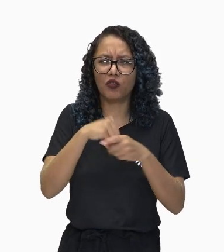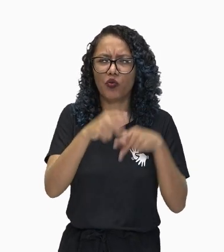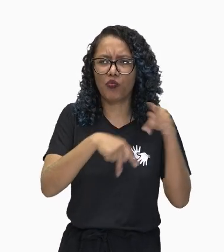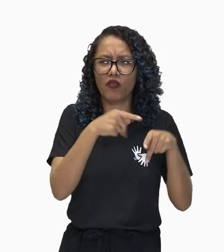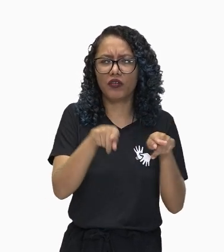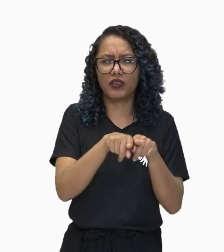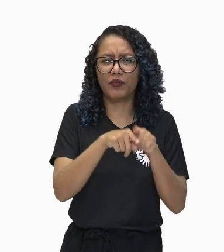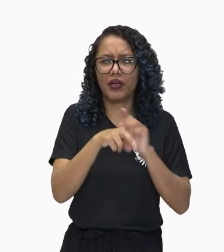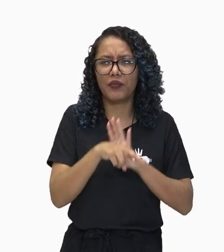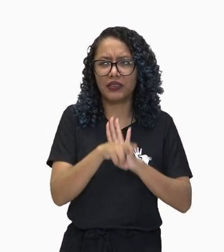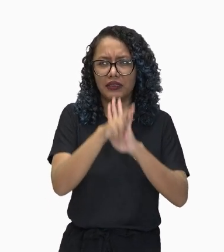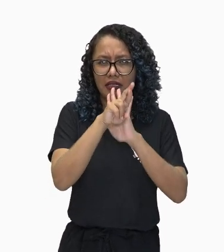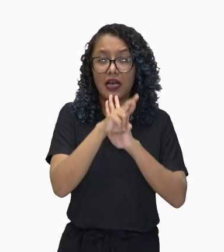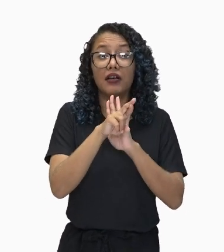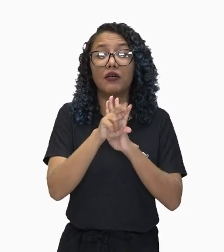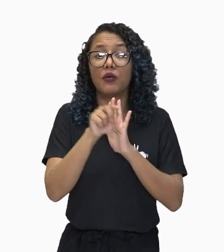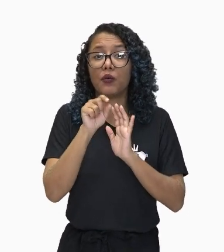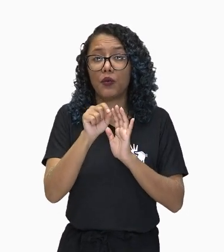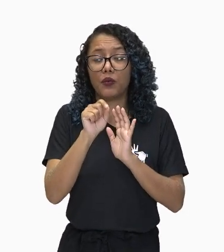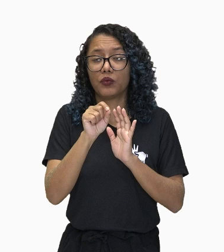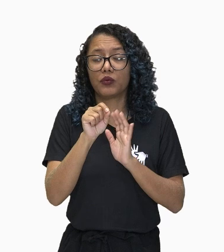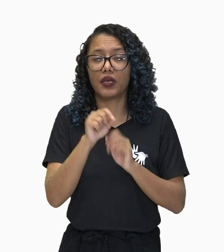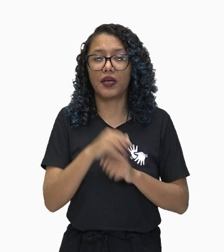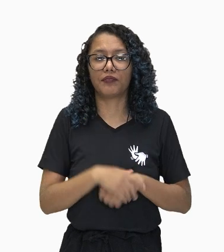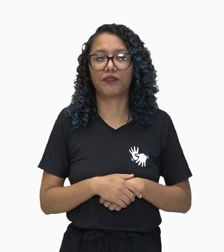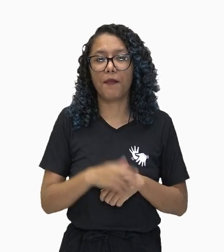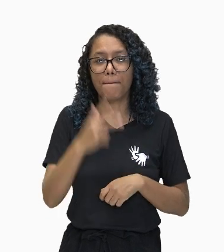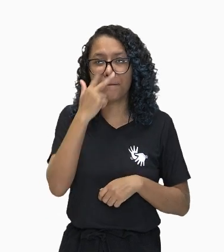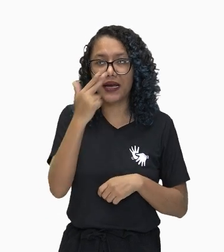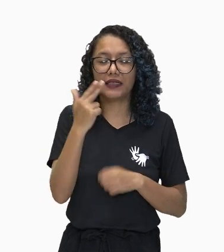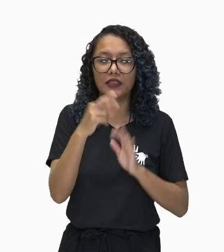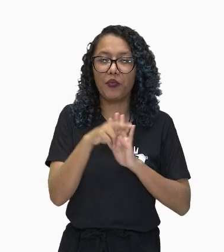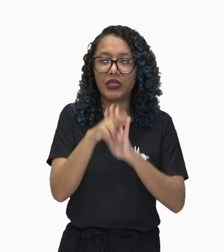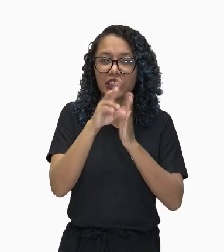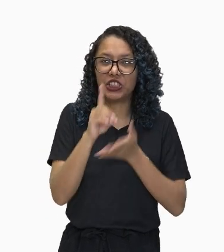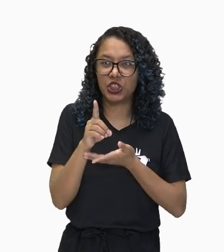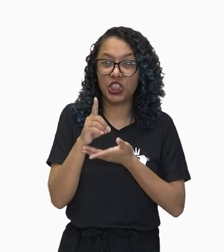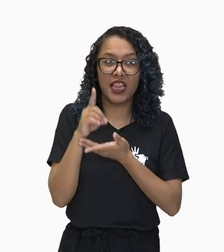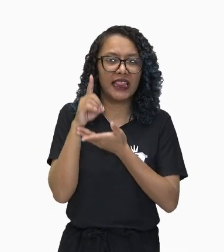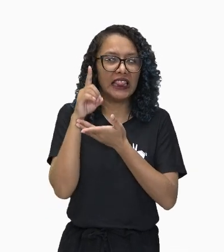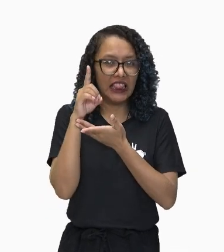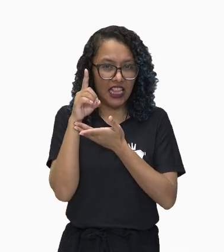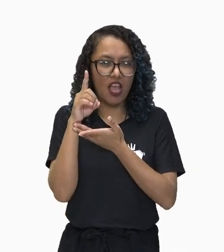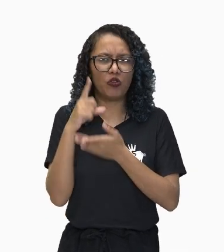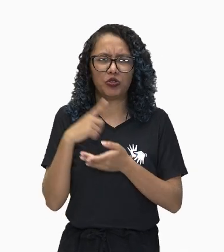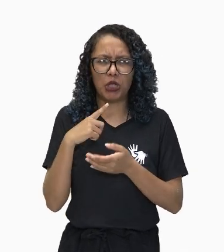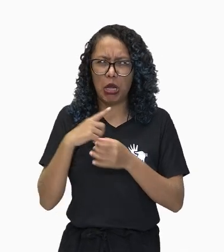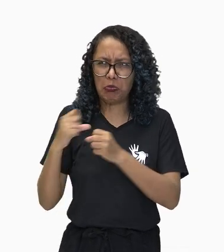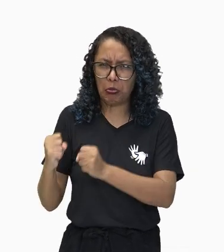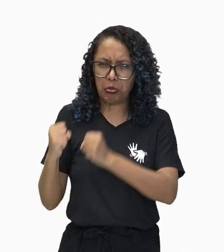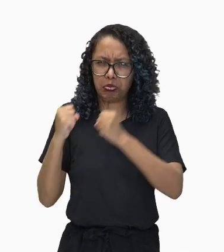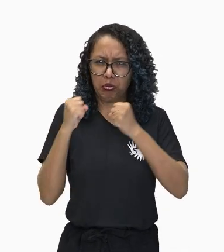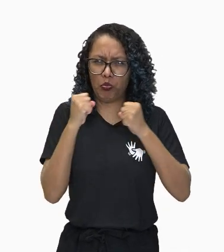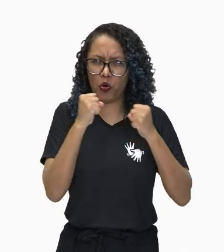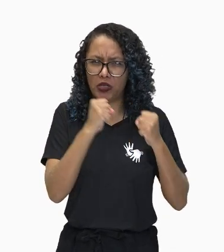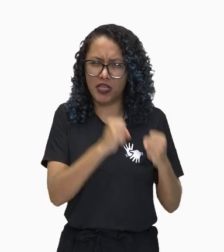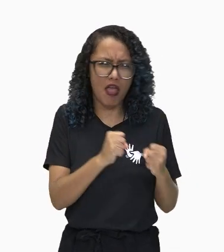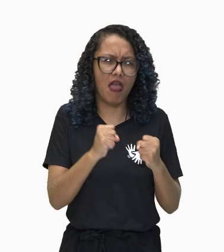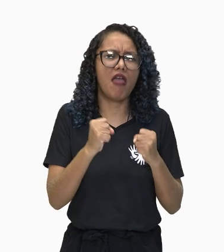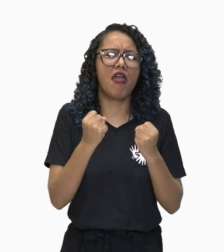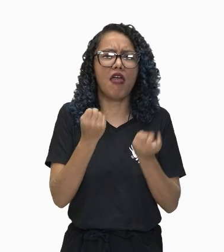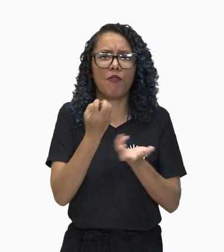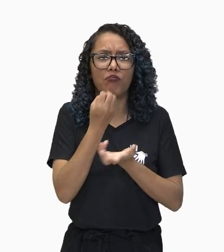do dragão como ser celestial que evoca o poder sobrenatural, a benevolência,